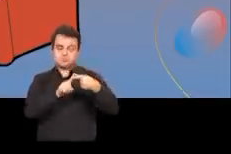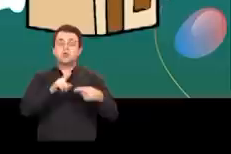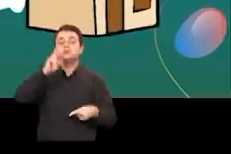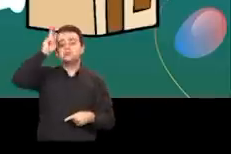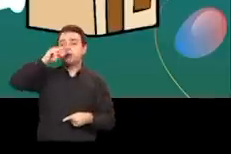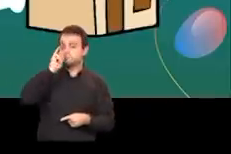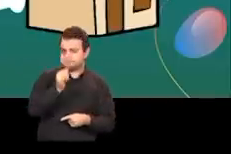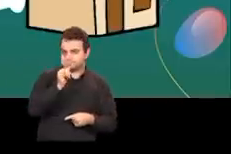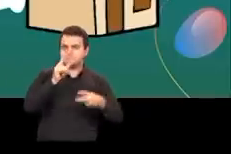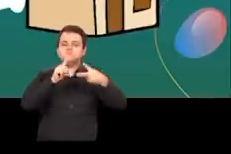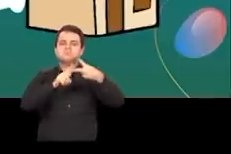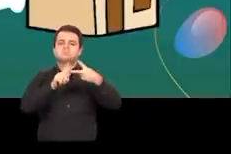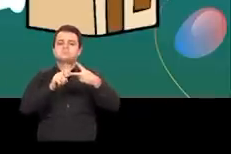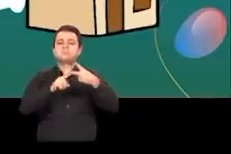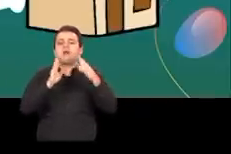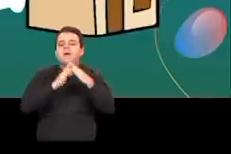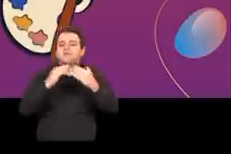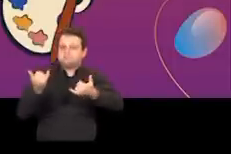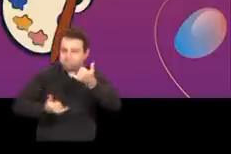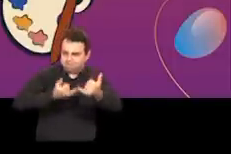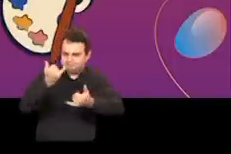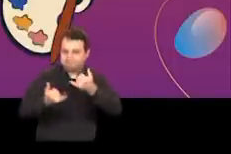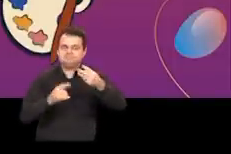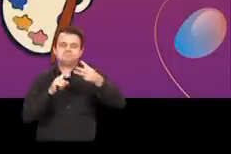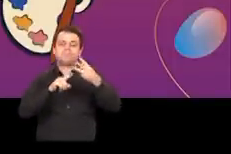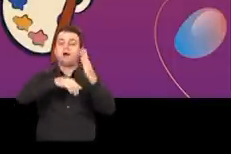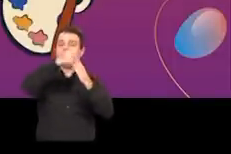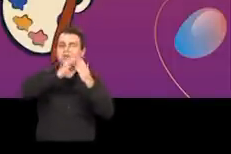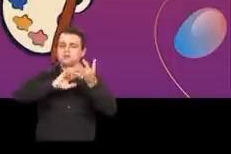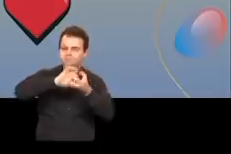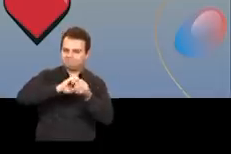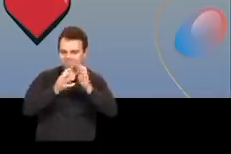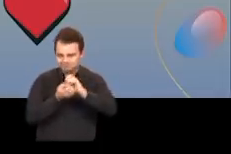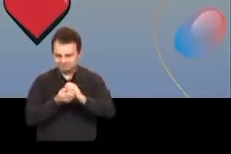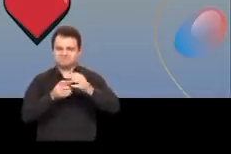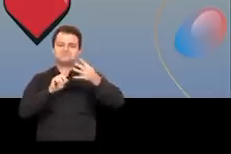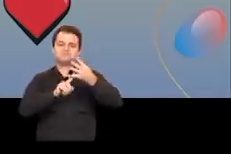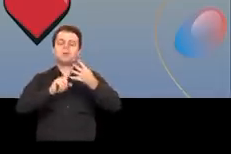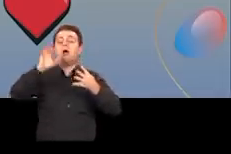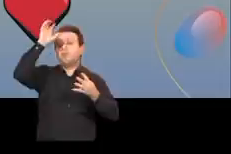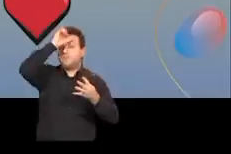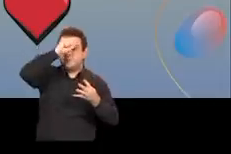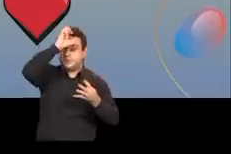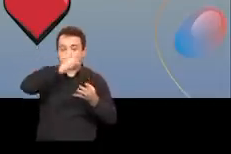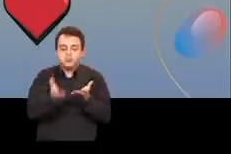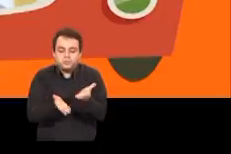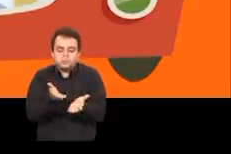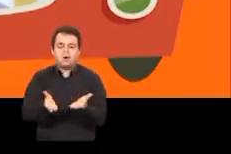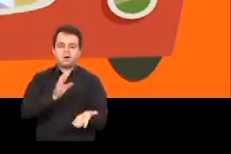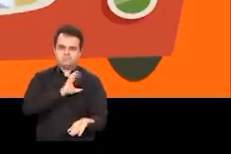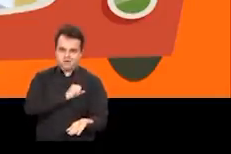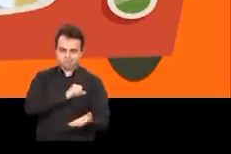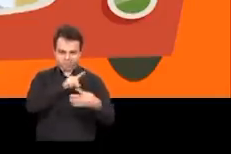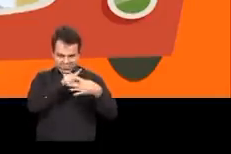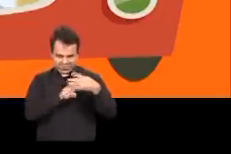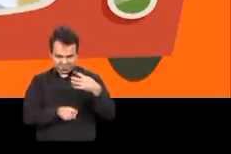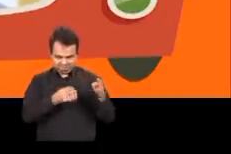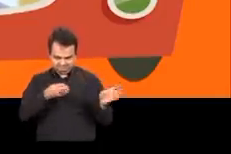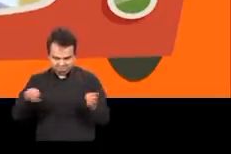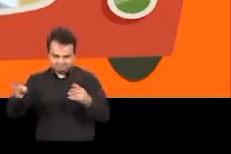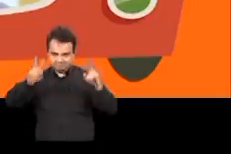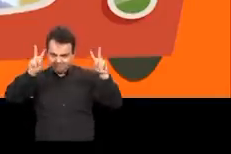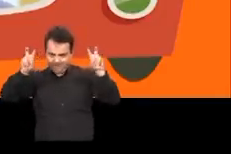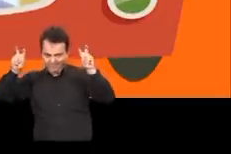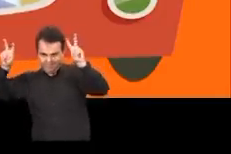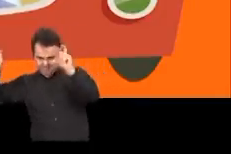Leitura, Brincando em Casa, Fazendo Arte, Aprender, Cuidar e Amar. Mas atenção!